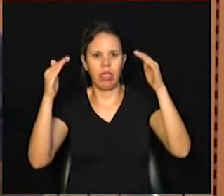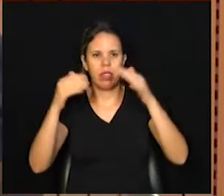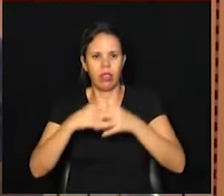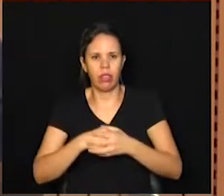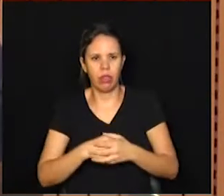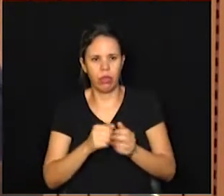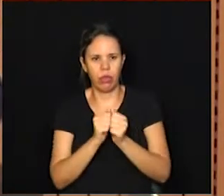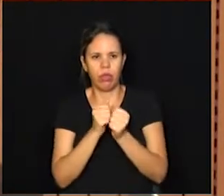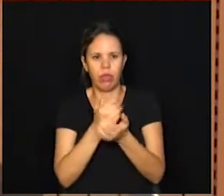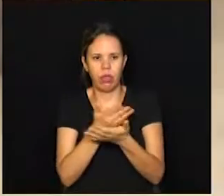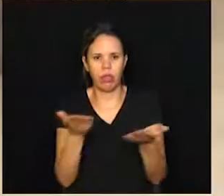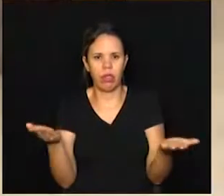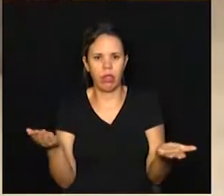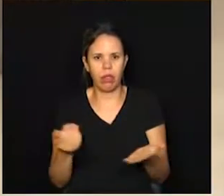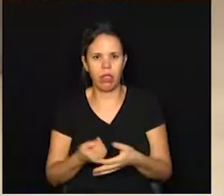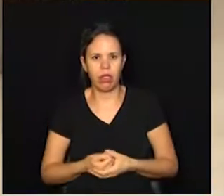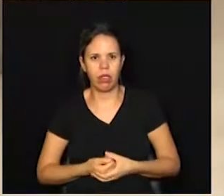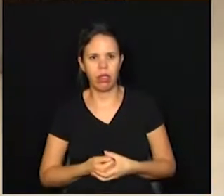lado de vocês.